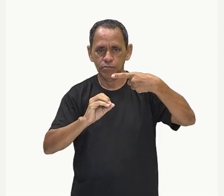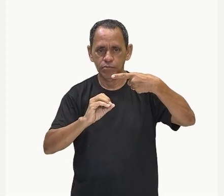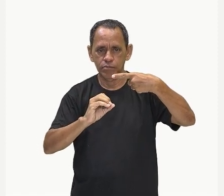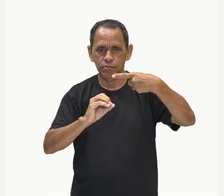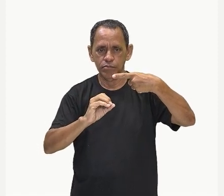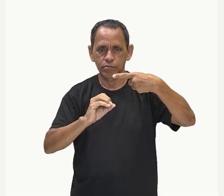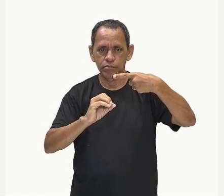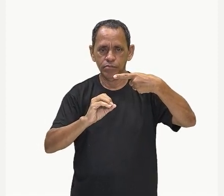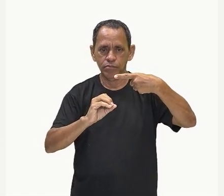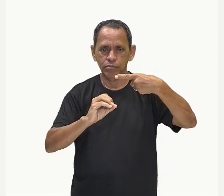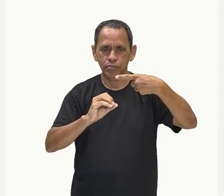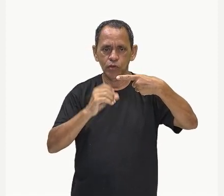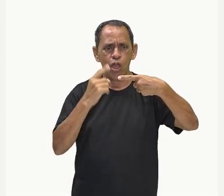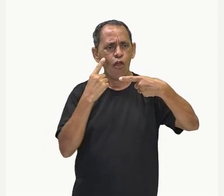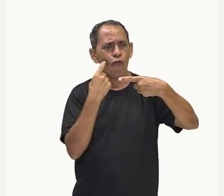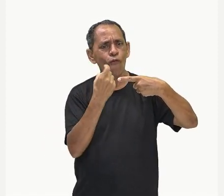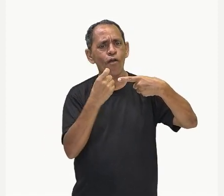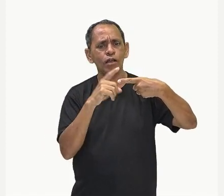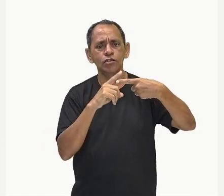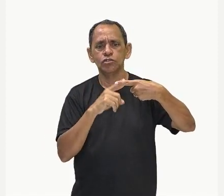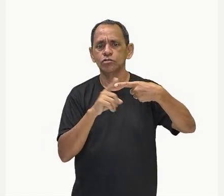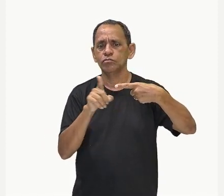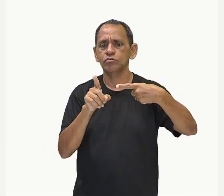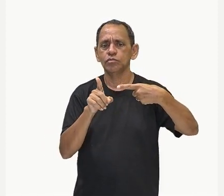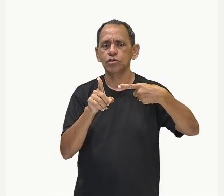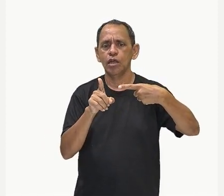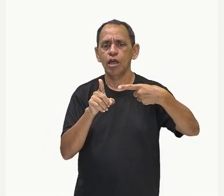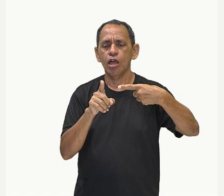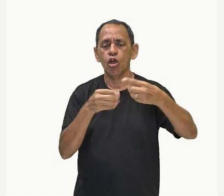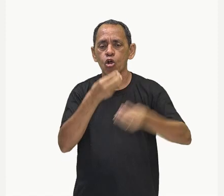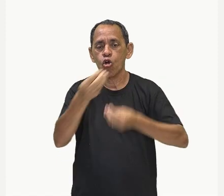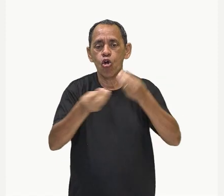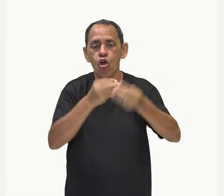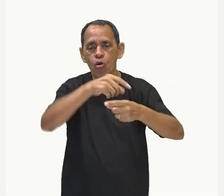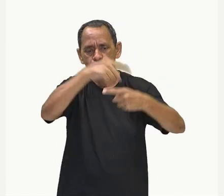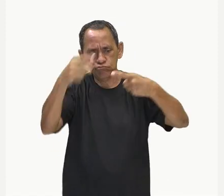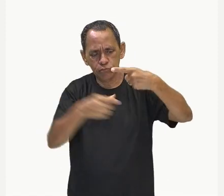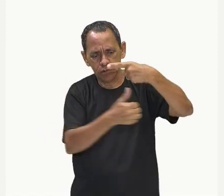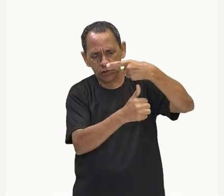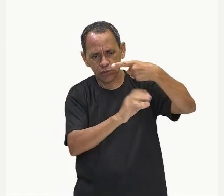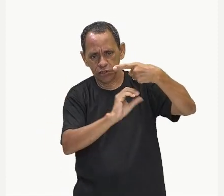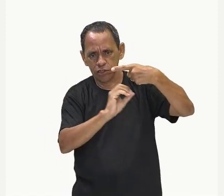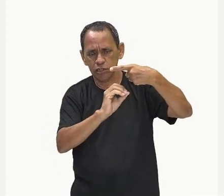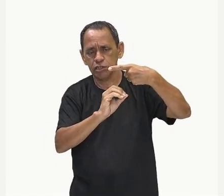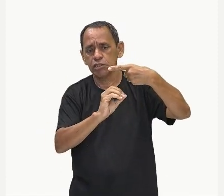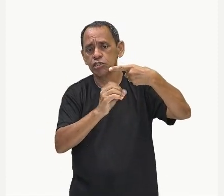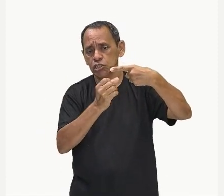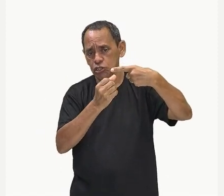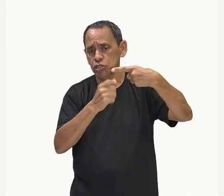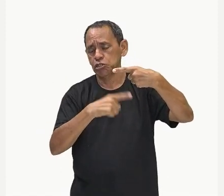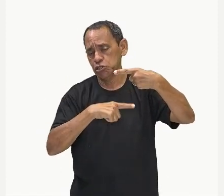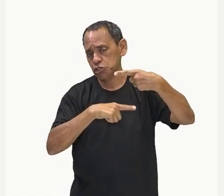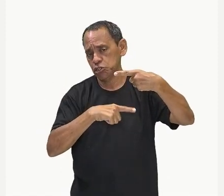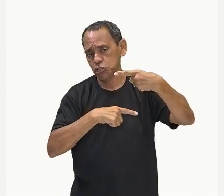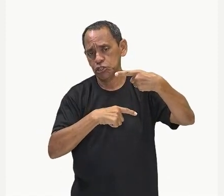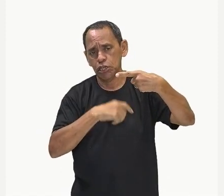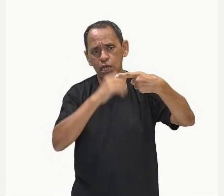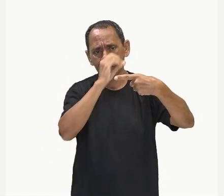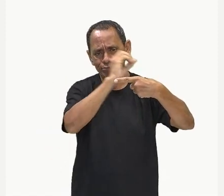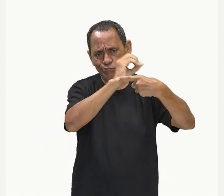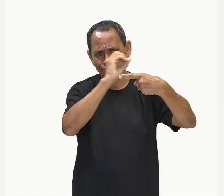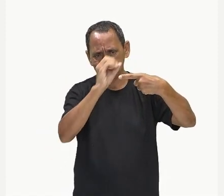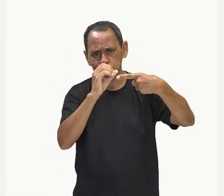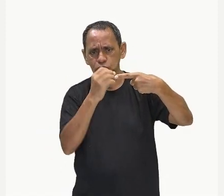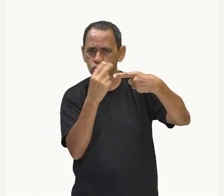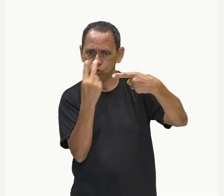4.789. Nosso denominador é 100, são 2 zeros. Então, meu número vai ter 2